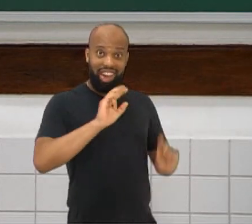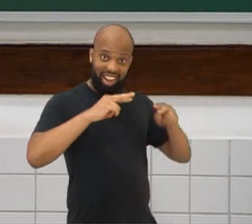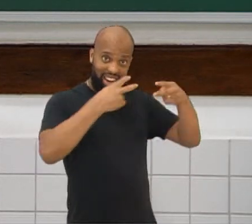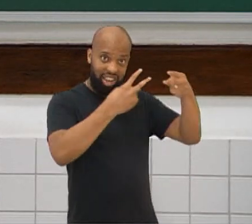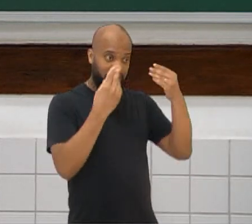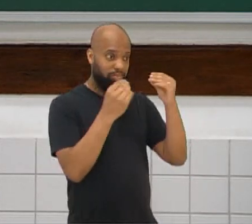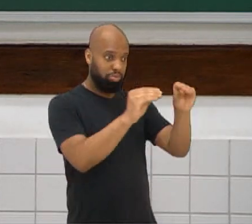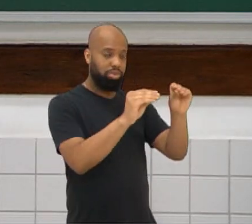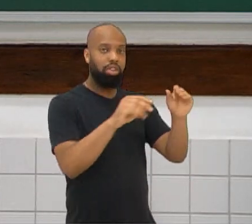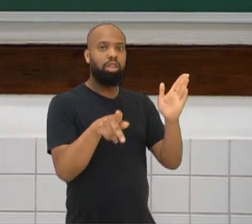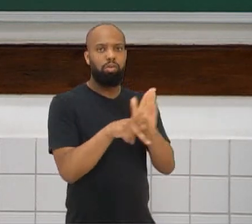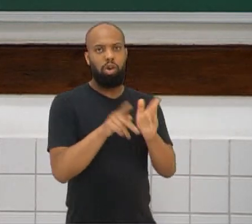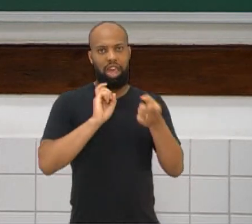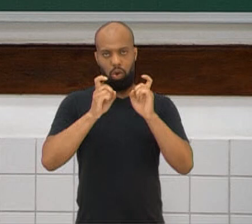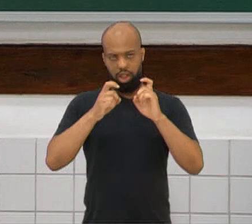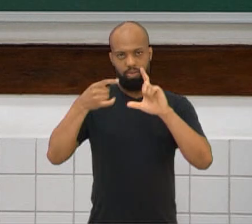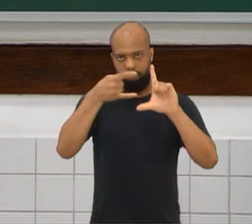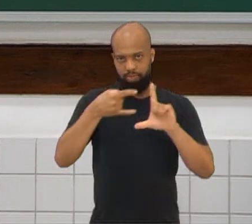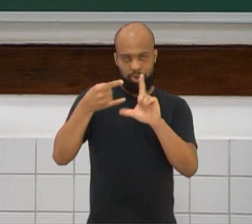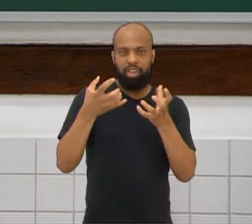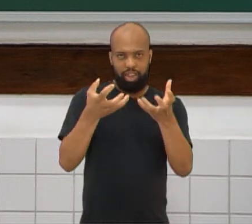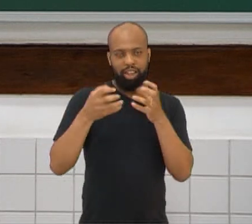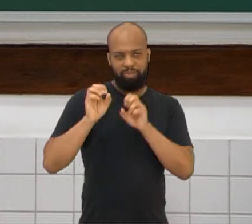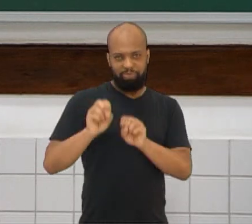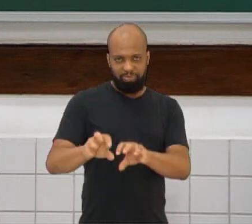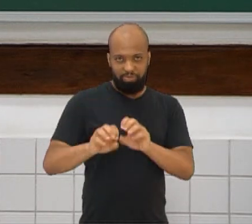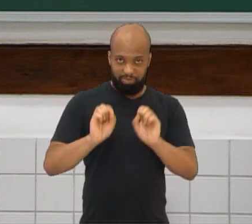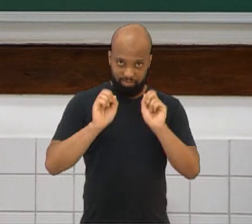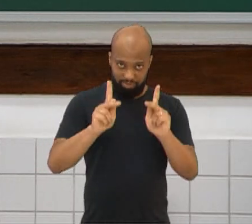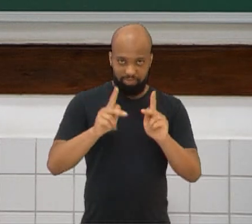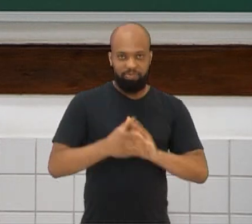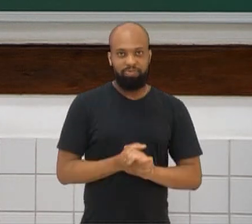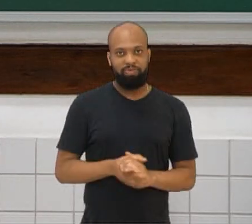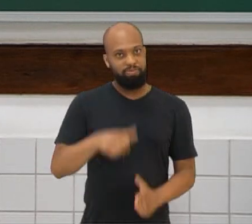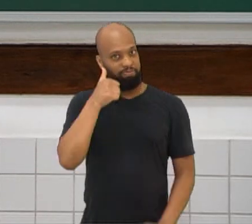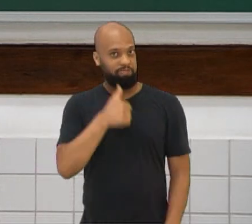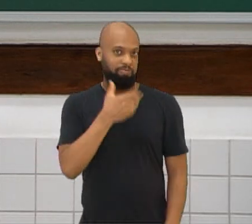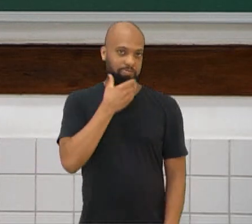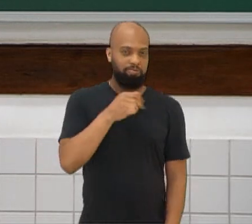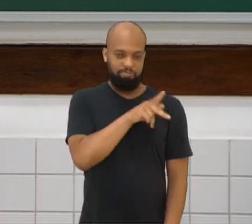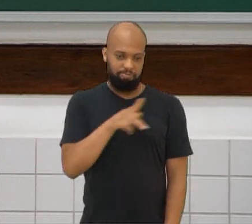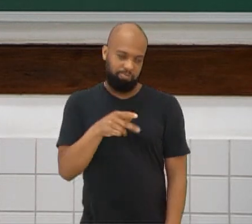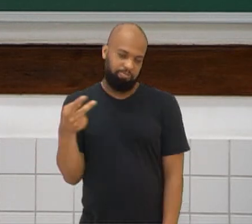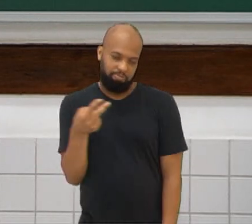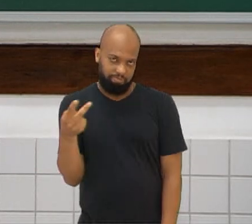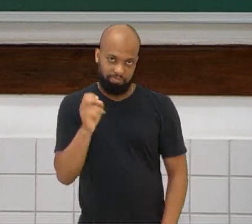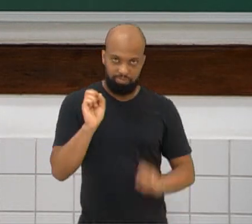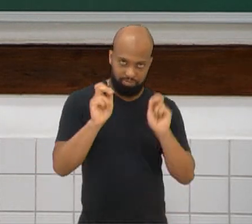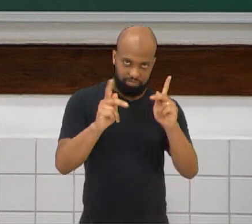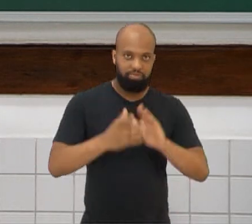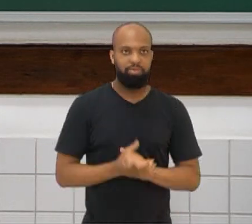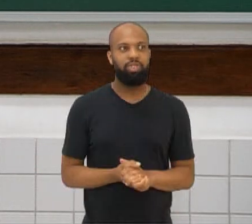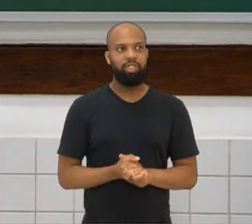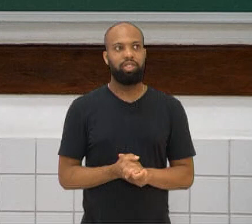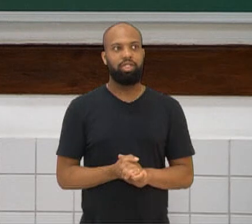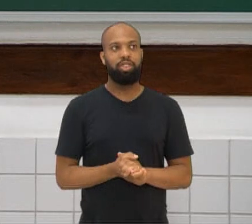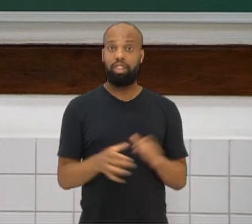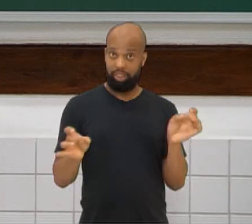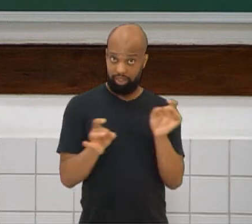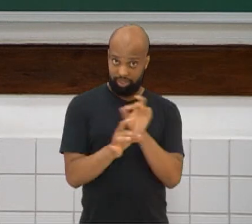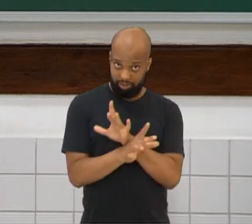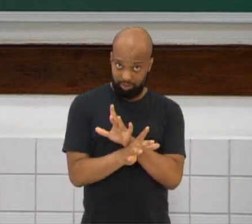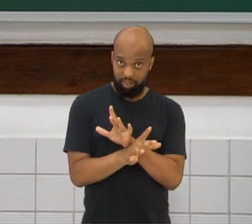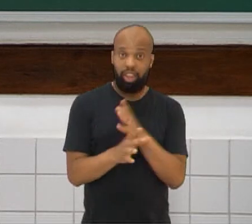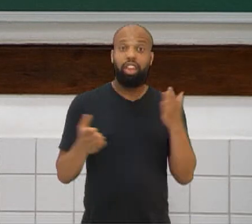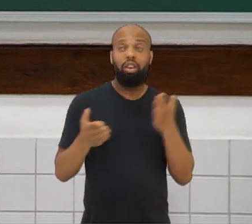link da reunião ou da aula que ela pretende dar, correto? Ela ou ele, né? Professor ou professora. Bom, terminado